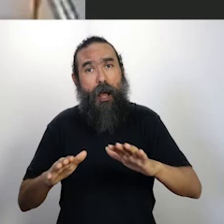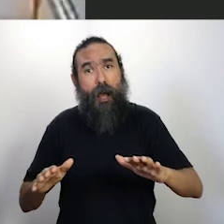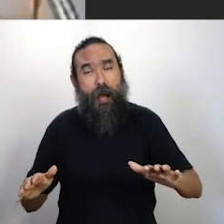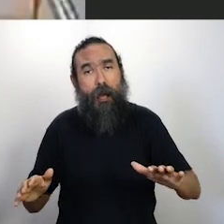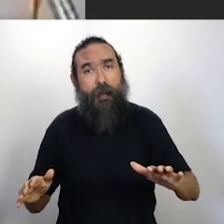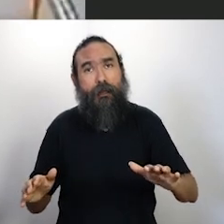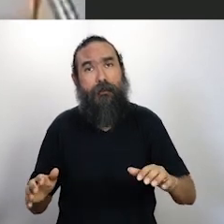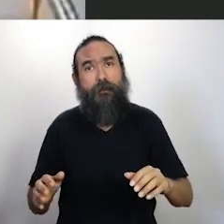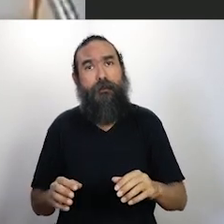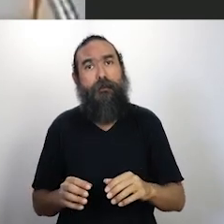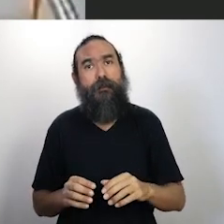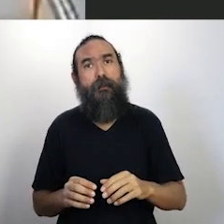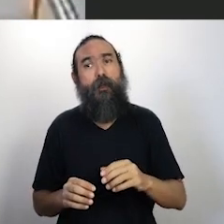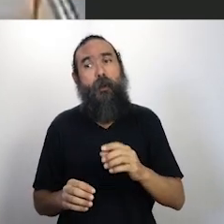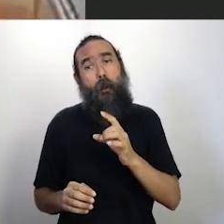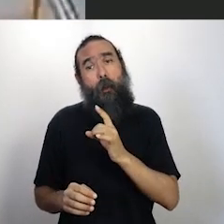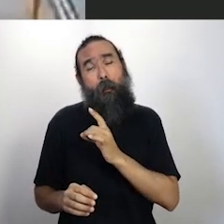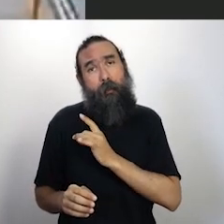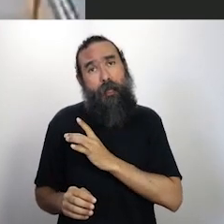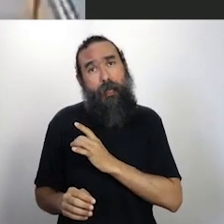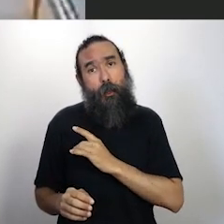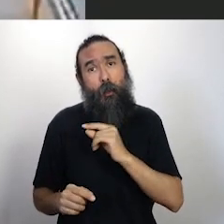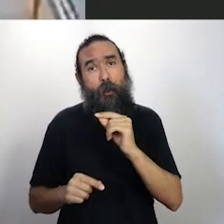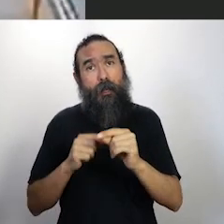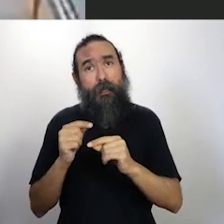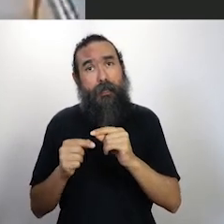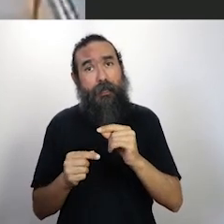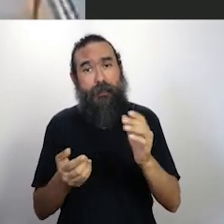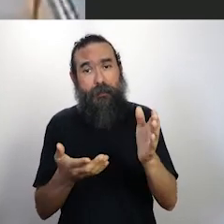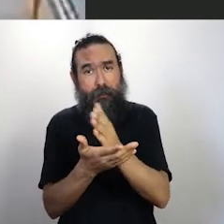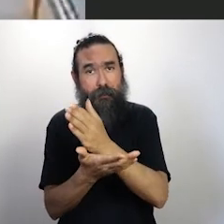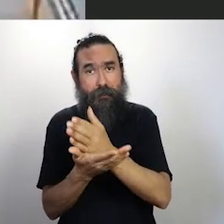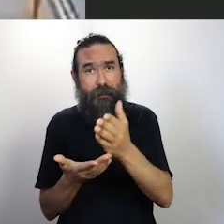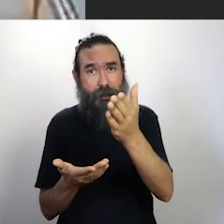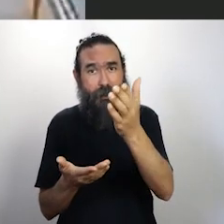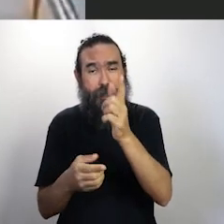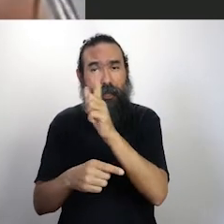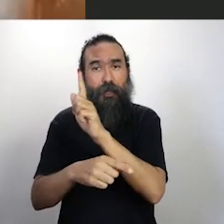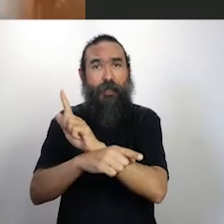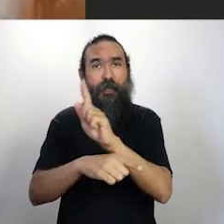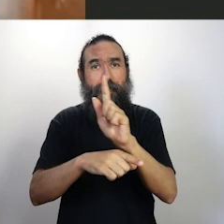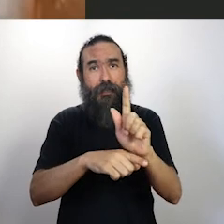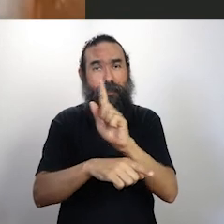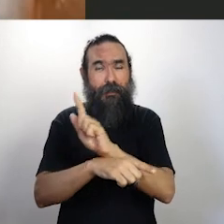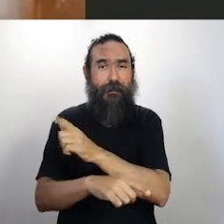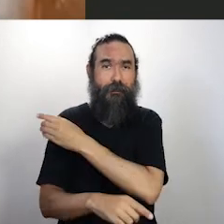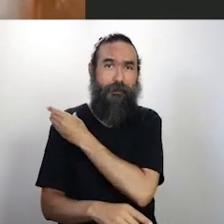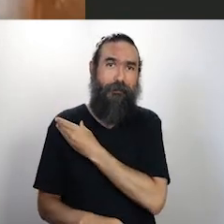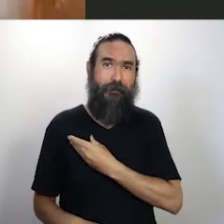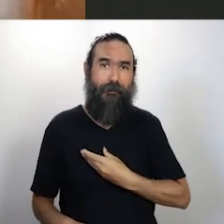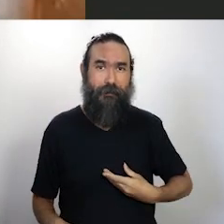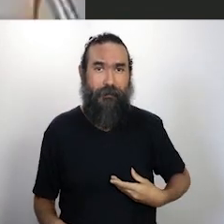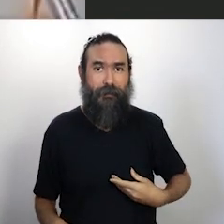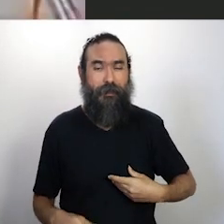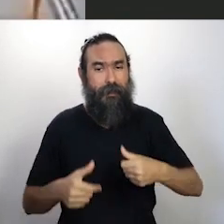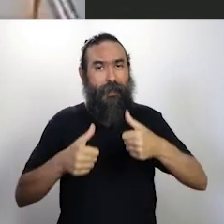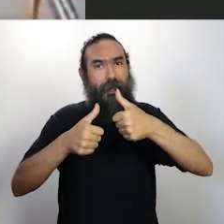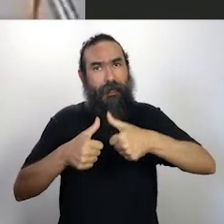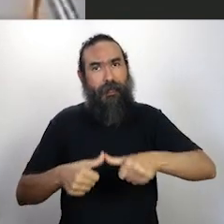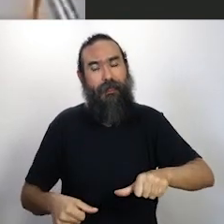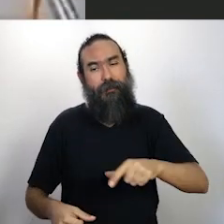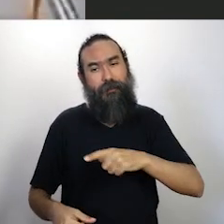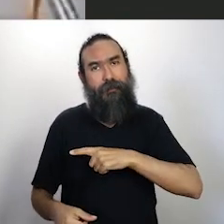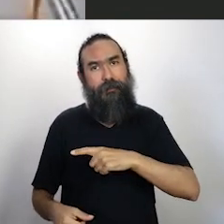suavizar o temor que as gestões públicas municipais